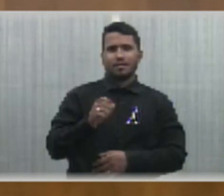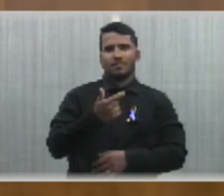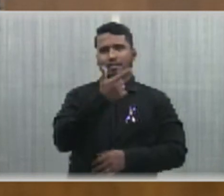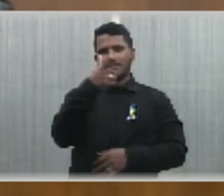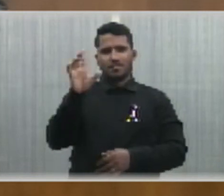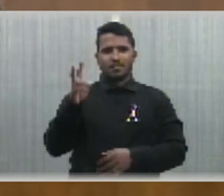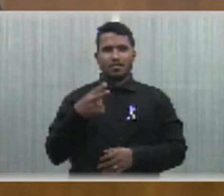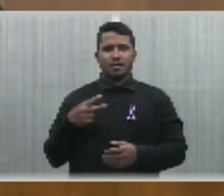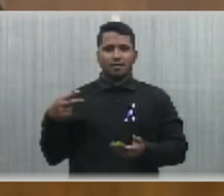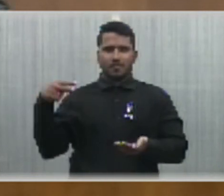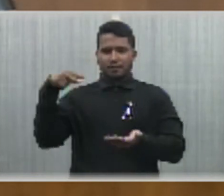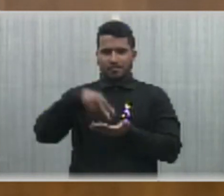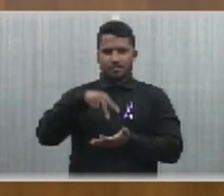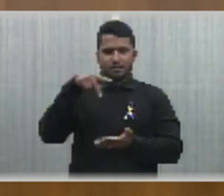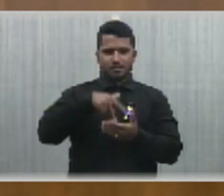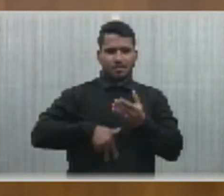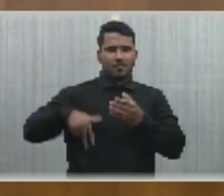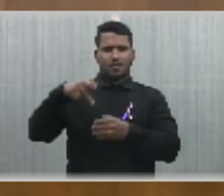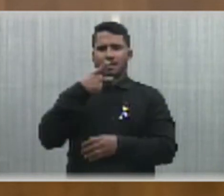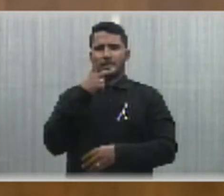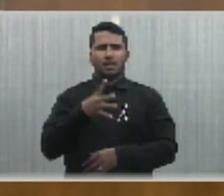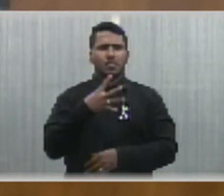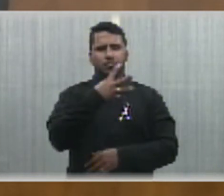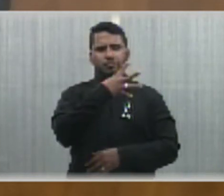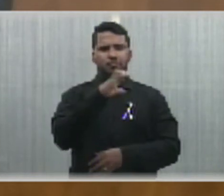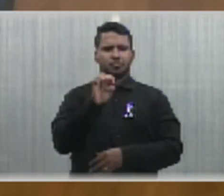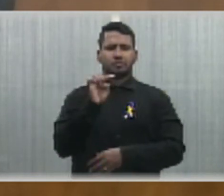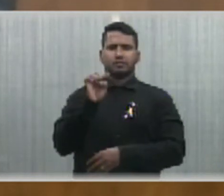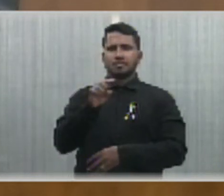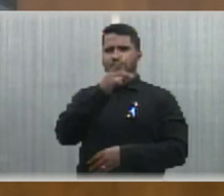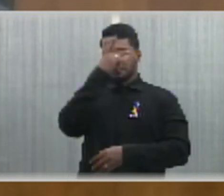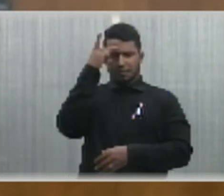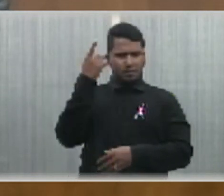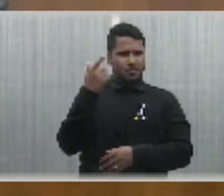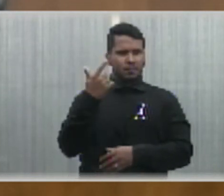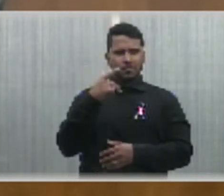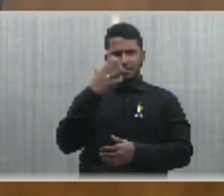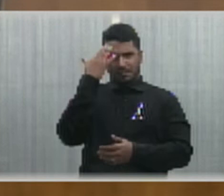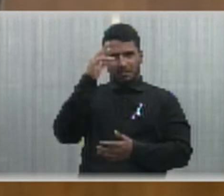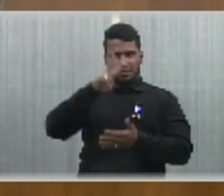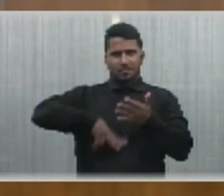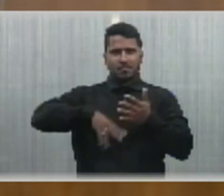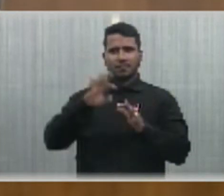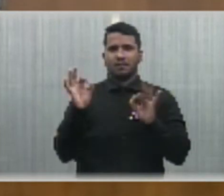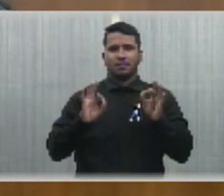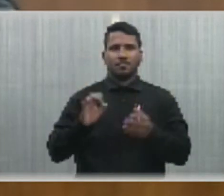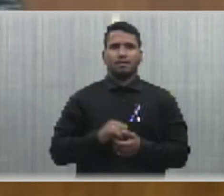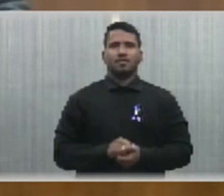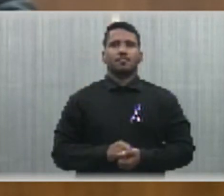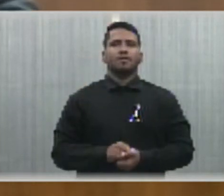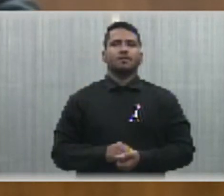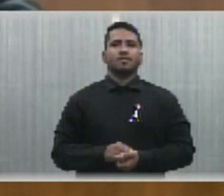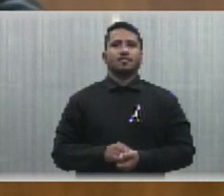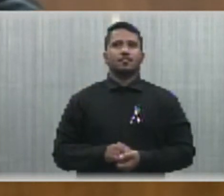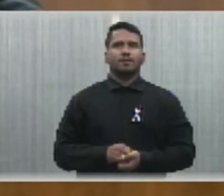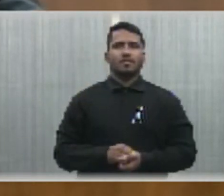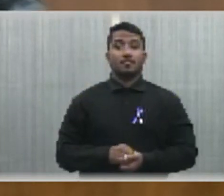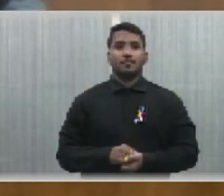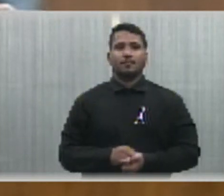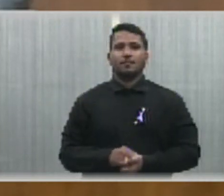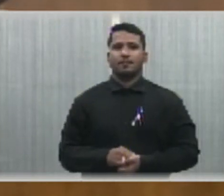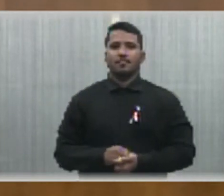aqui na tribuna dessa casa, que era 400 mil analfabetos. E